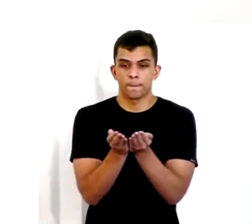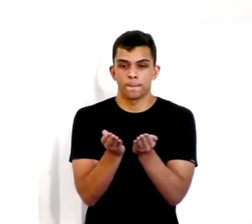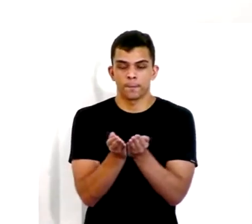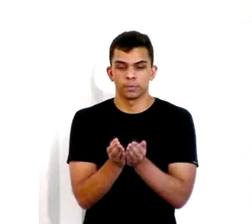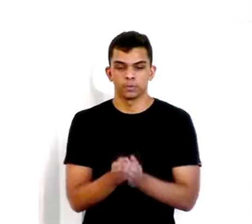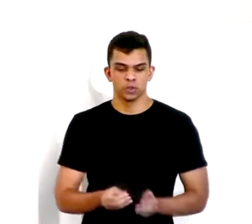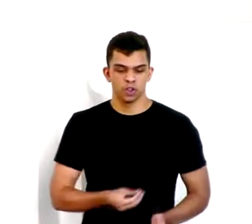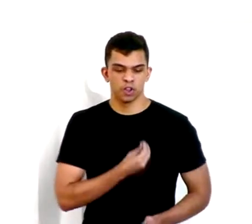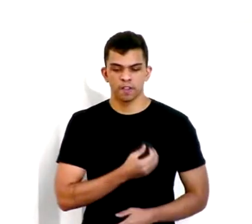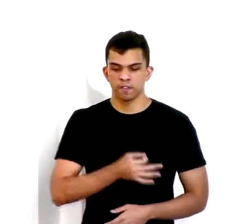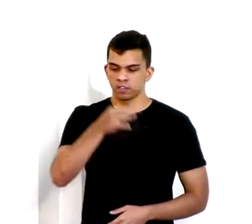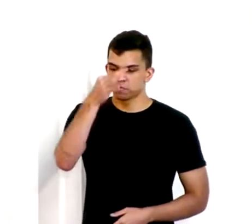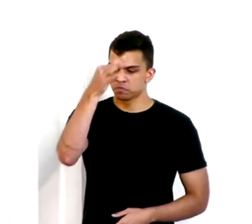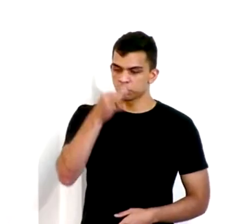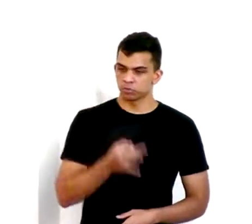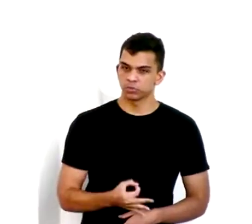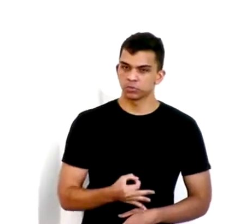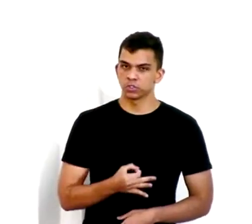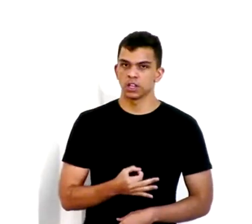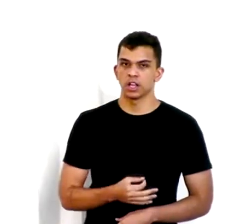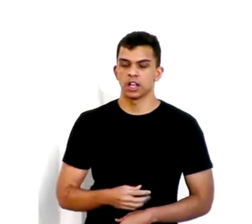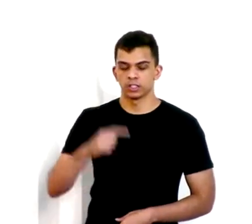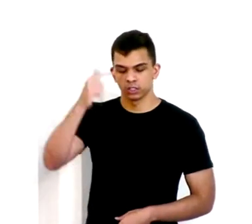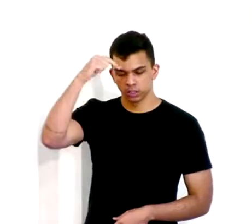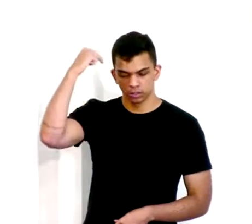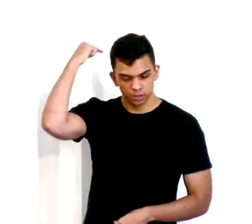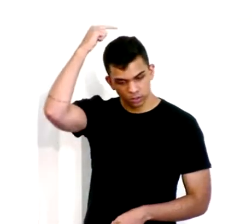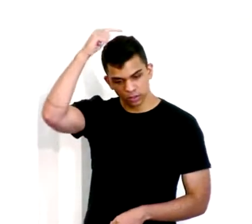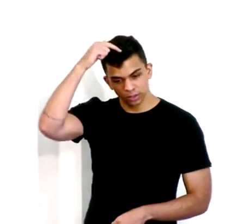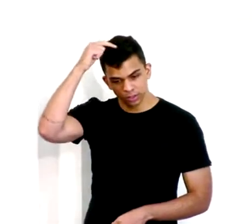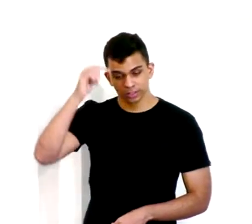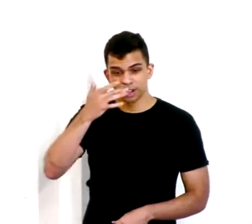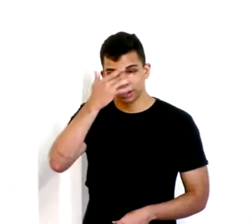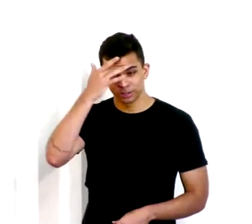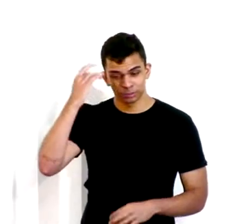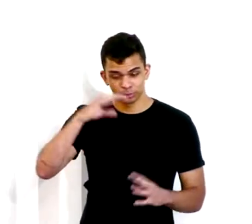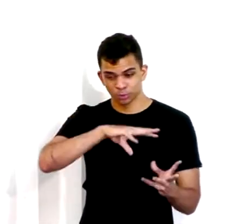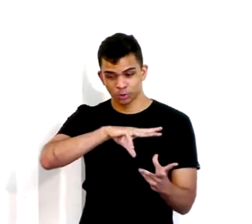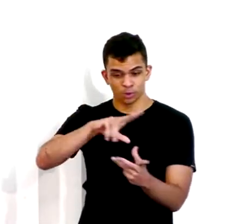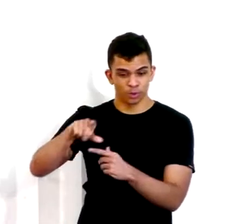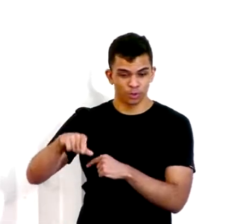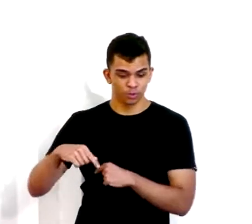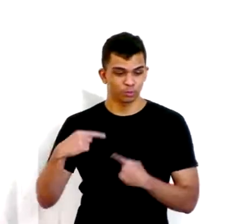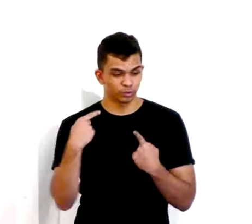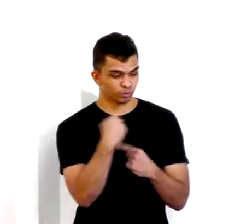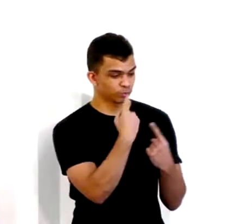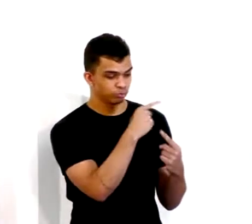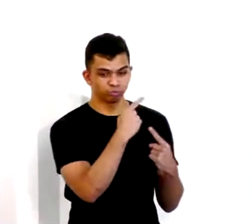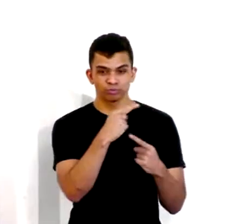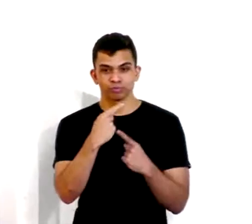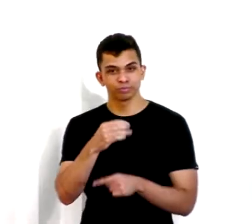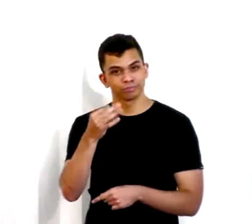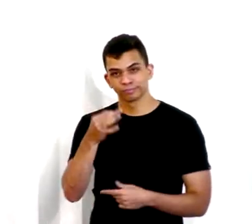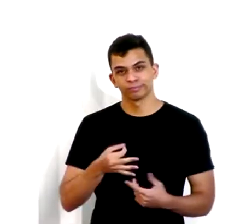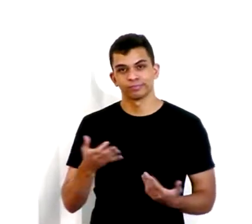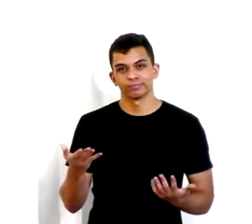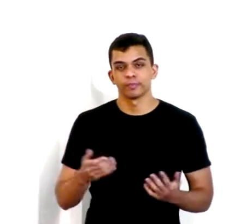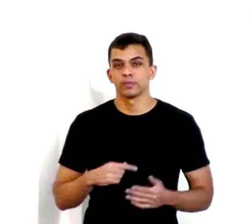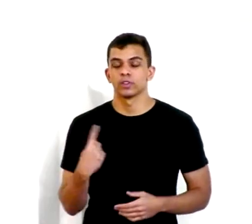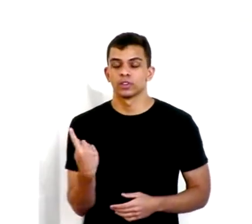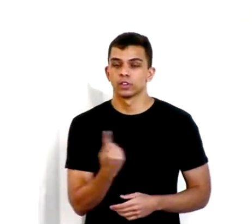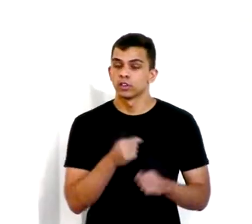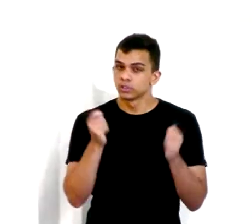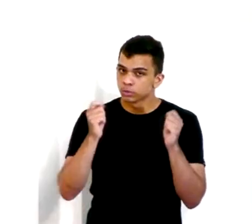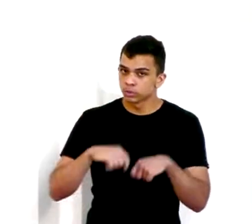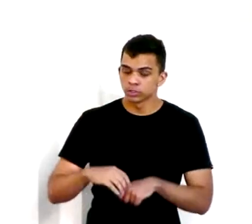reta, justa e santa, serão perseguidos no mundo caído e atingido pelo pecado. Podemos sofrer